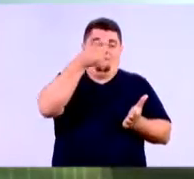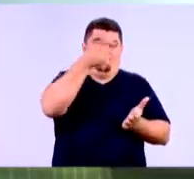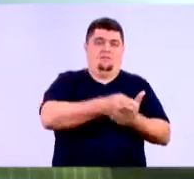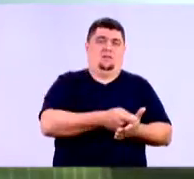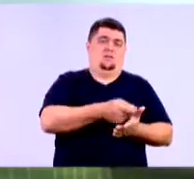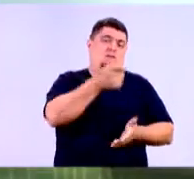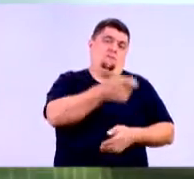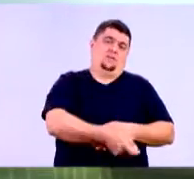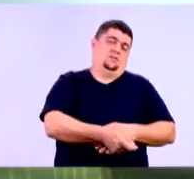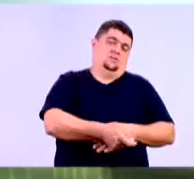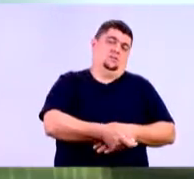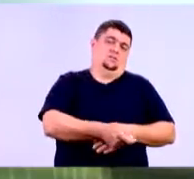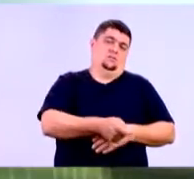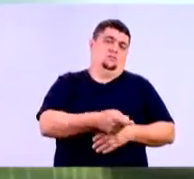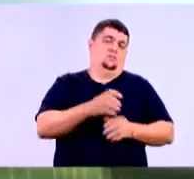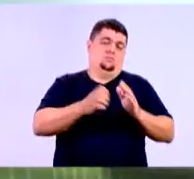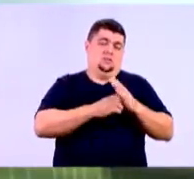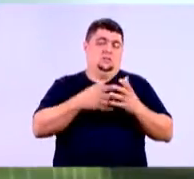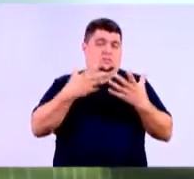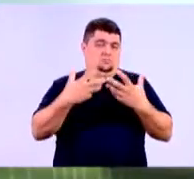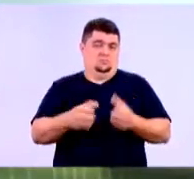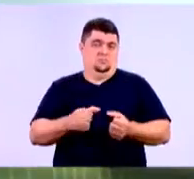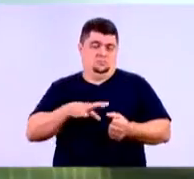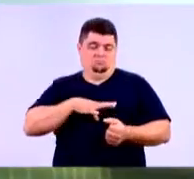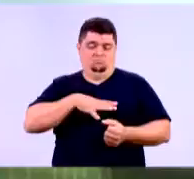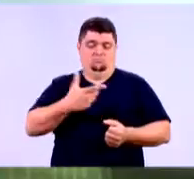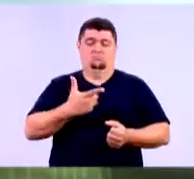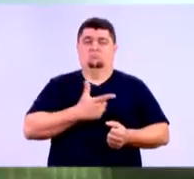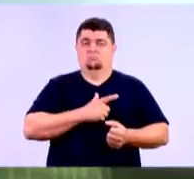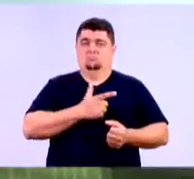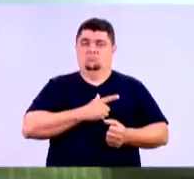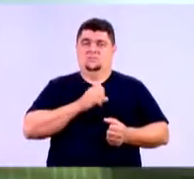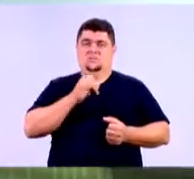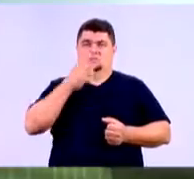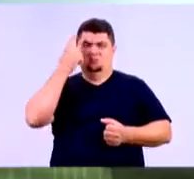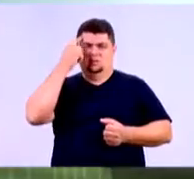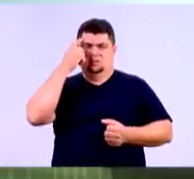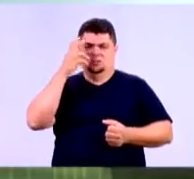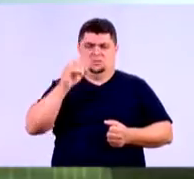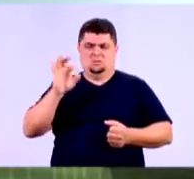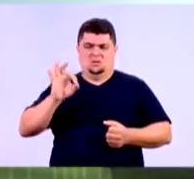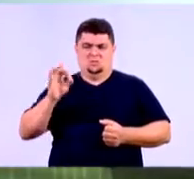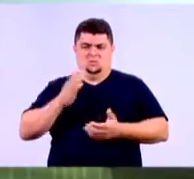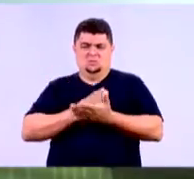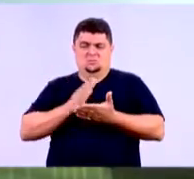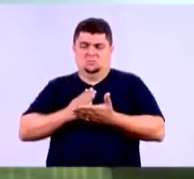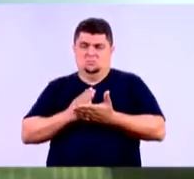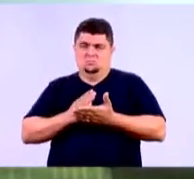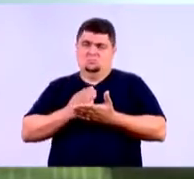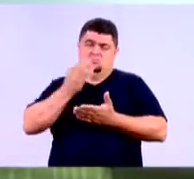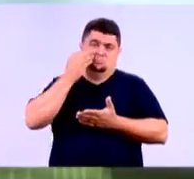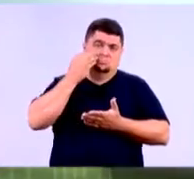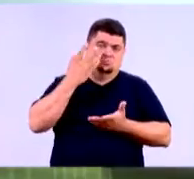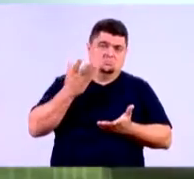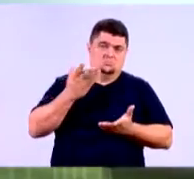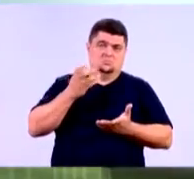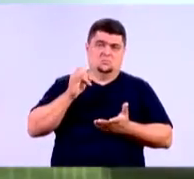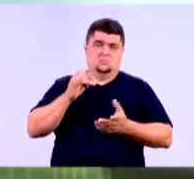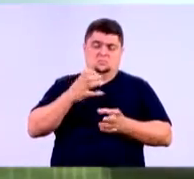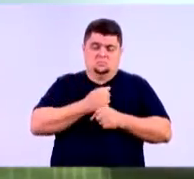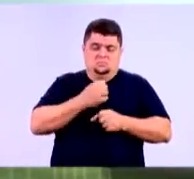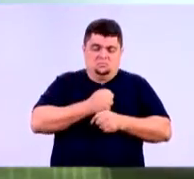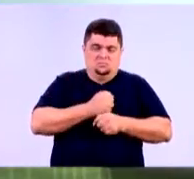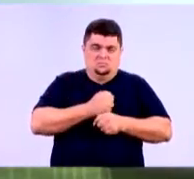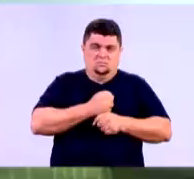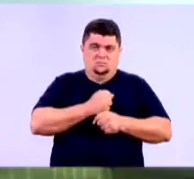atividade consegue conceder. Né? Se você calcula, hoje em dia, de toda a minha venda, 50% é feito a prazo. Quando você calcula a sua porcentagem